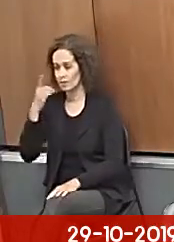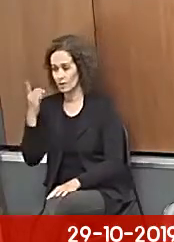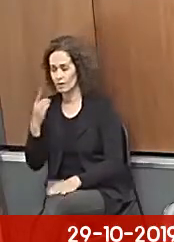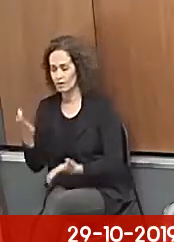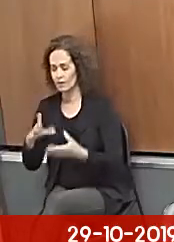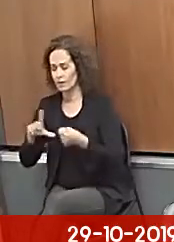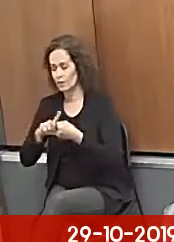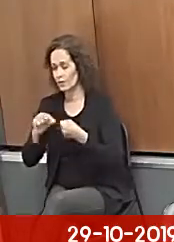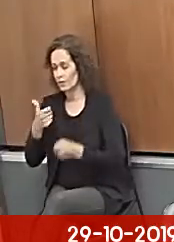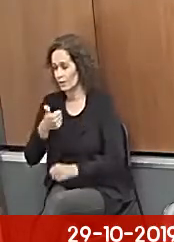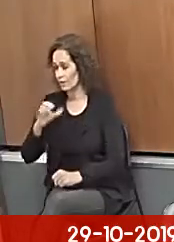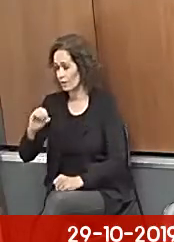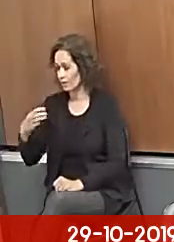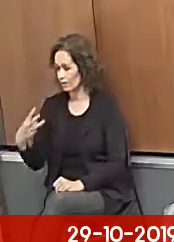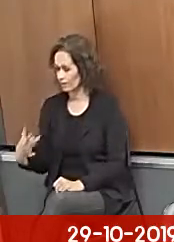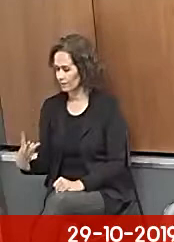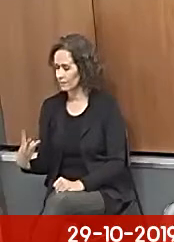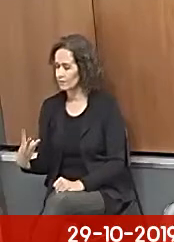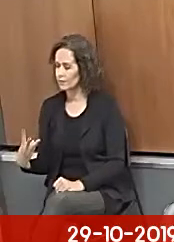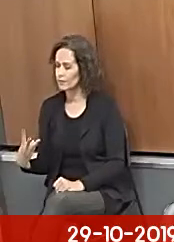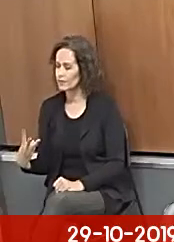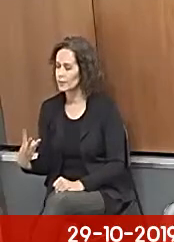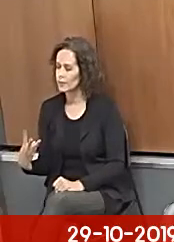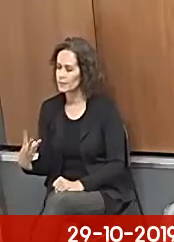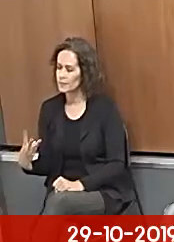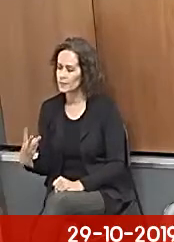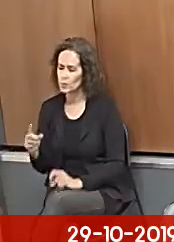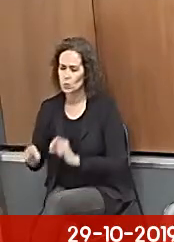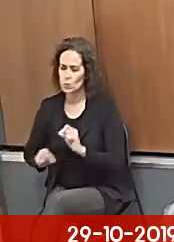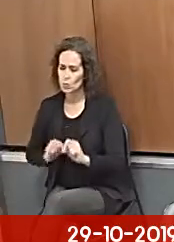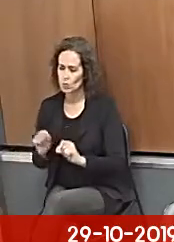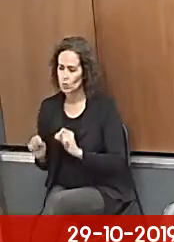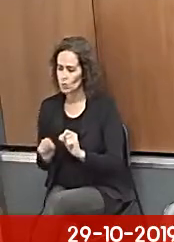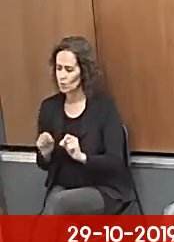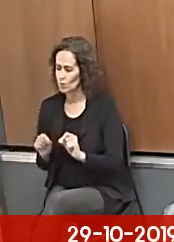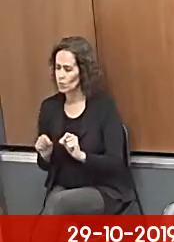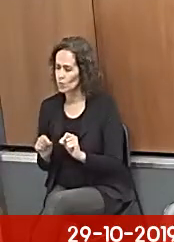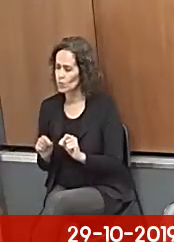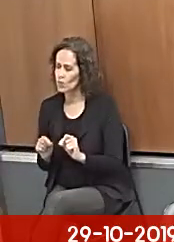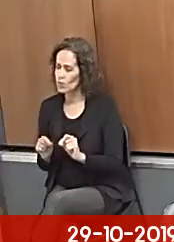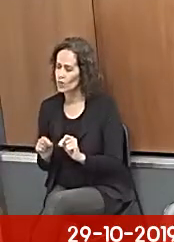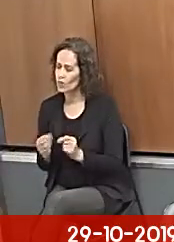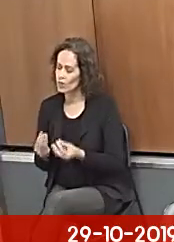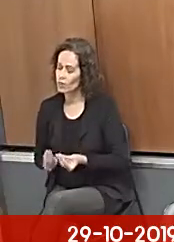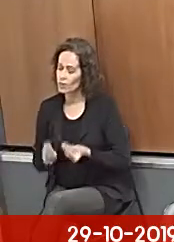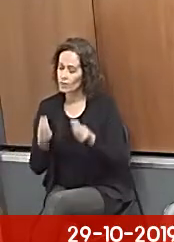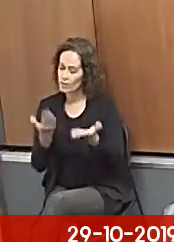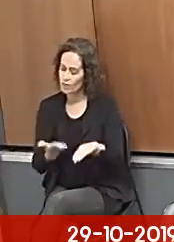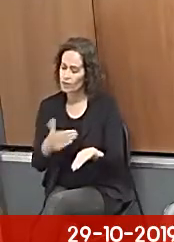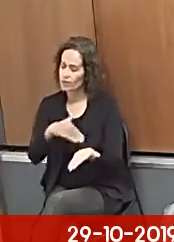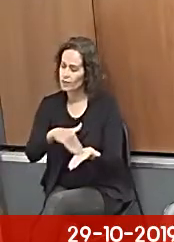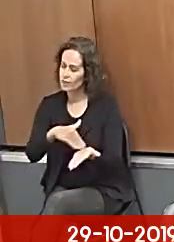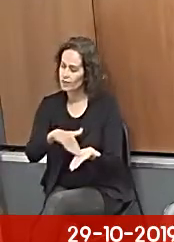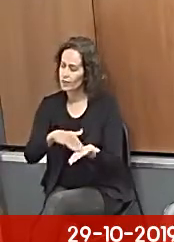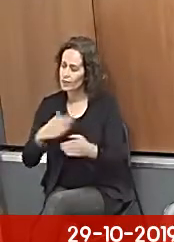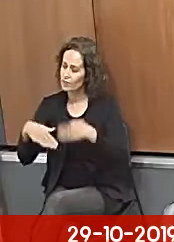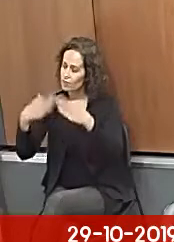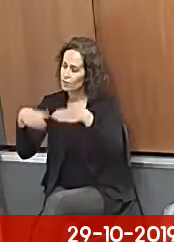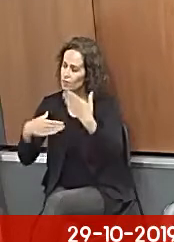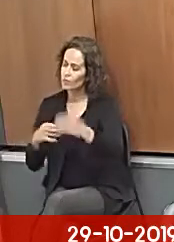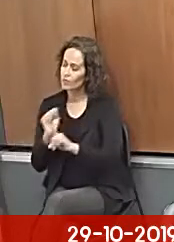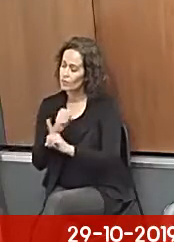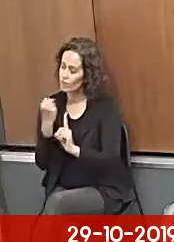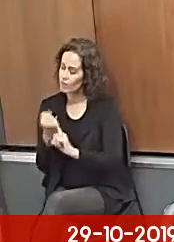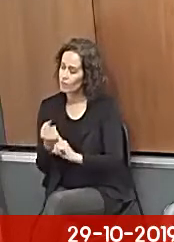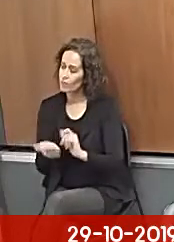artigo 103, que seja encaminhado à Secretaria de Estado de Desenvolvimento Social e de